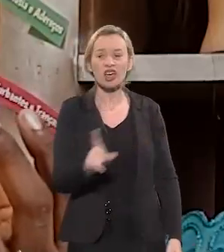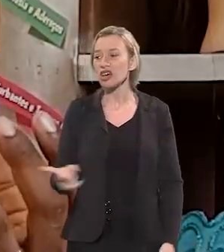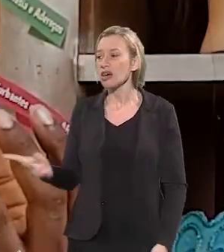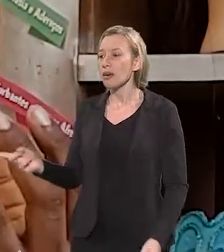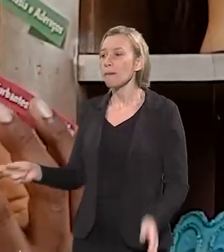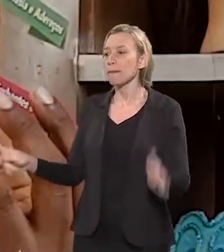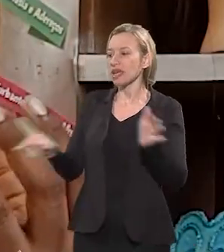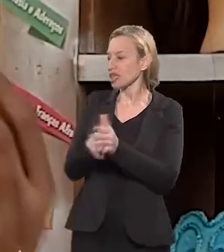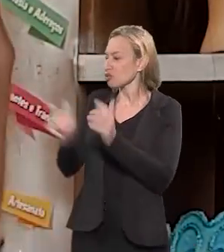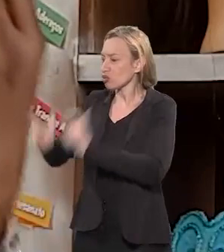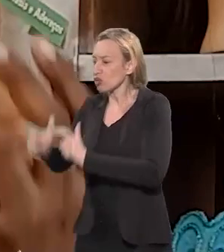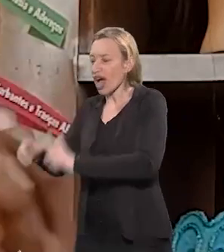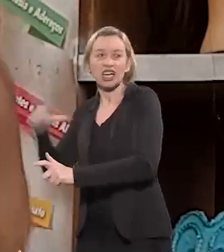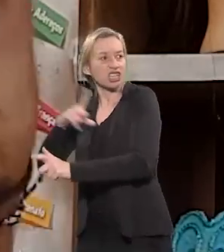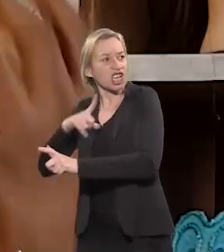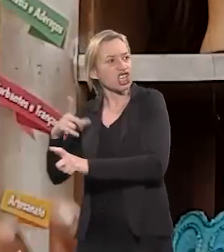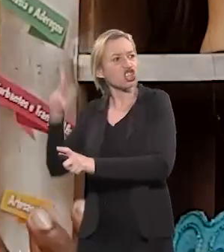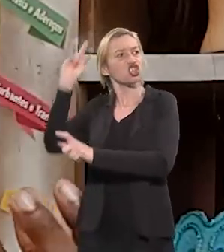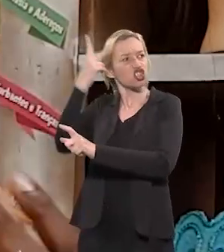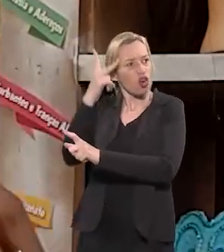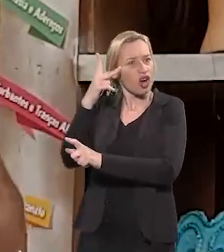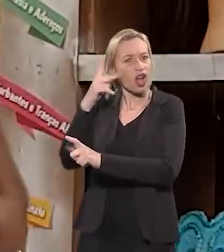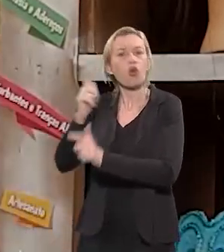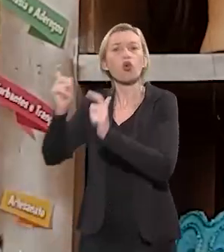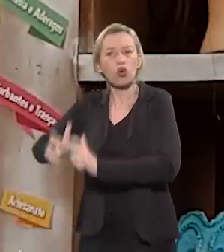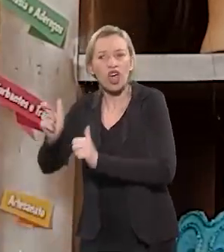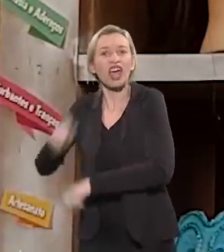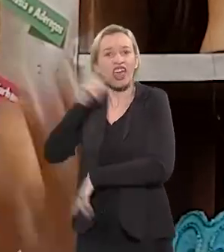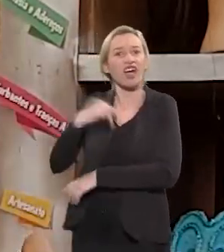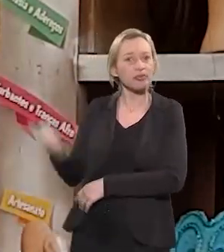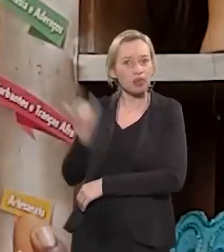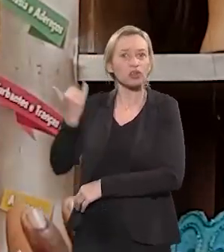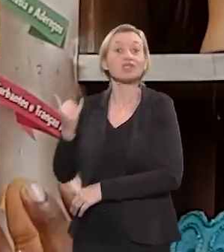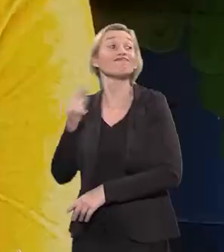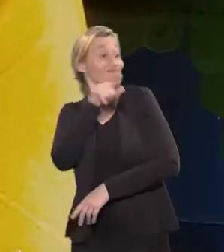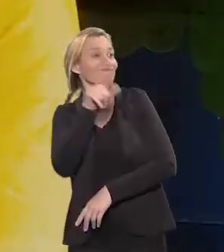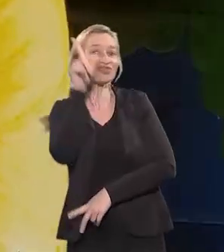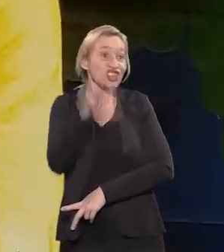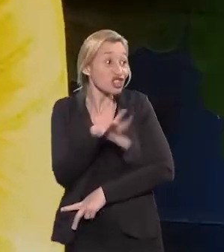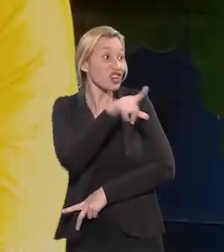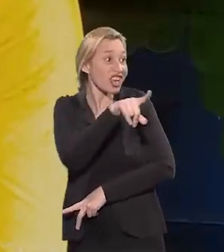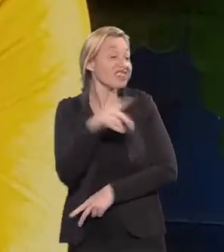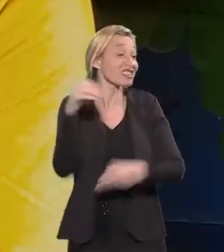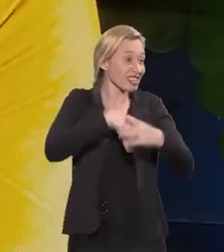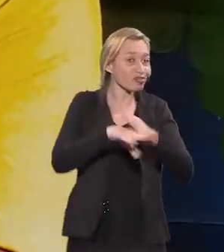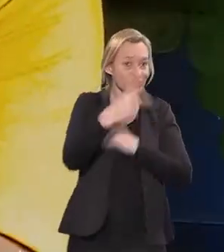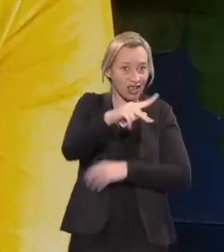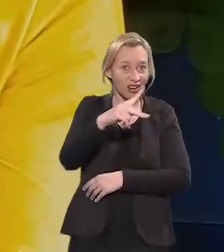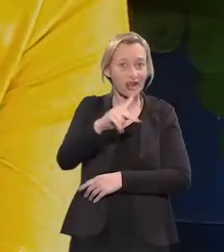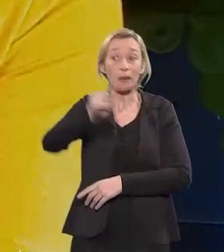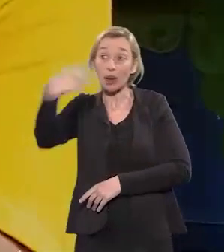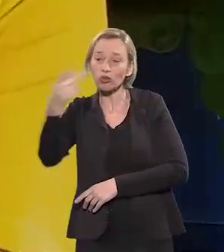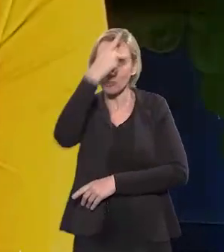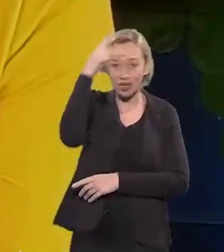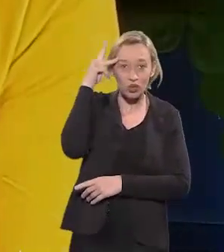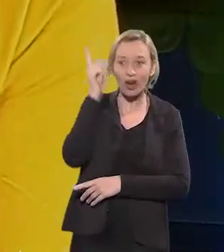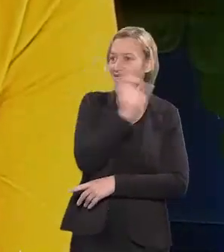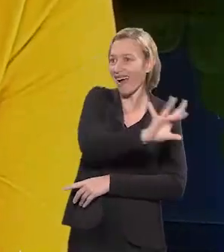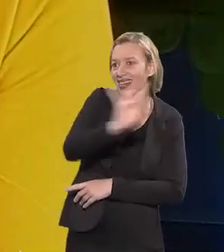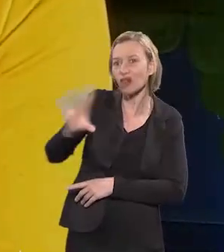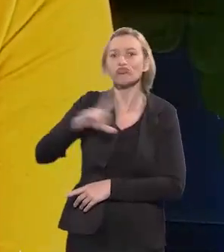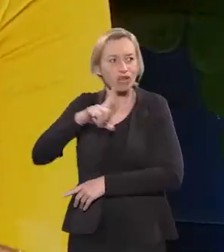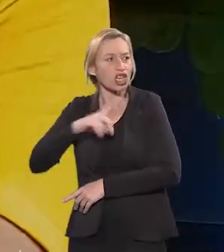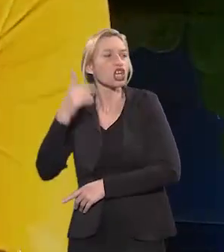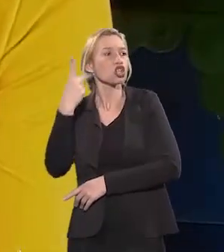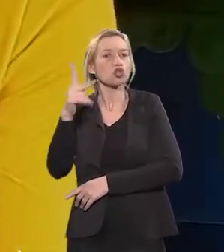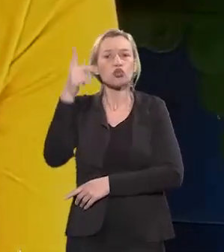de um lugar que esse lugar tem história, que esse lugar é importante. E é o que faz a diferença dela e não dela para outra pessoa,